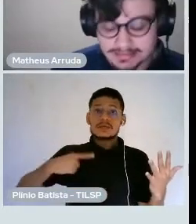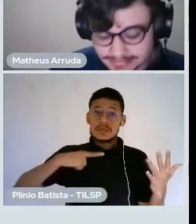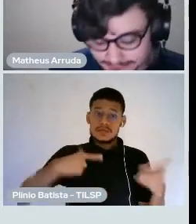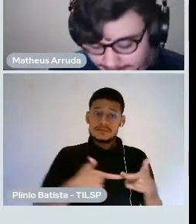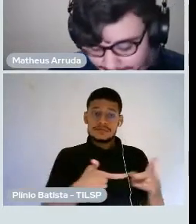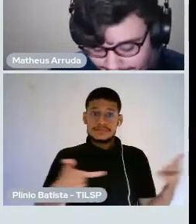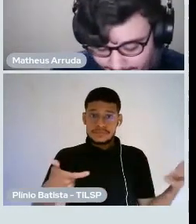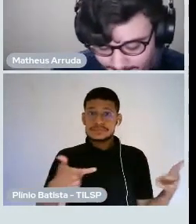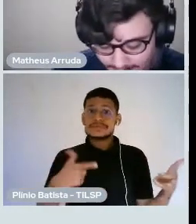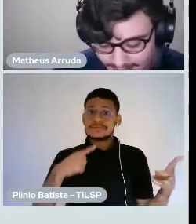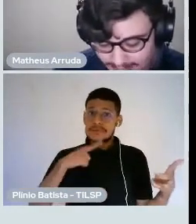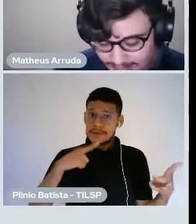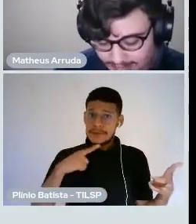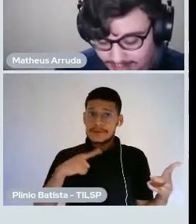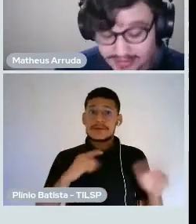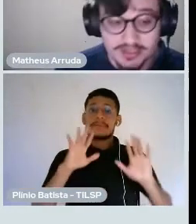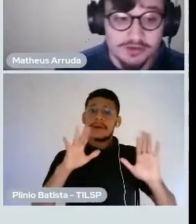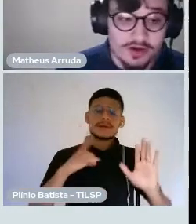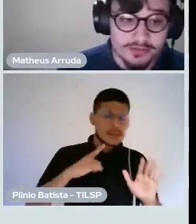grande de